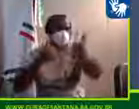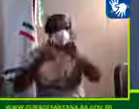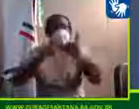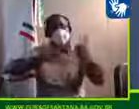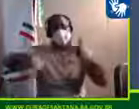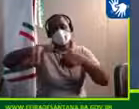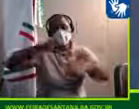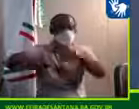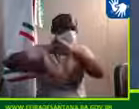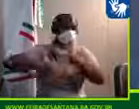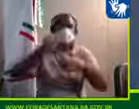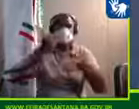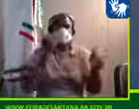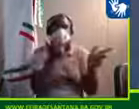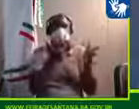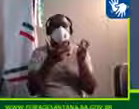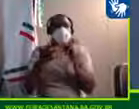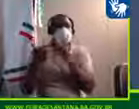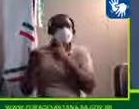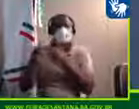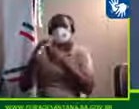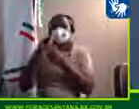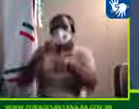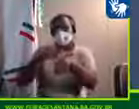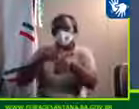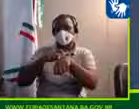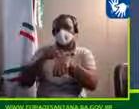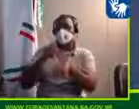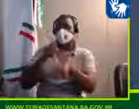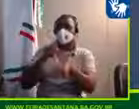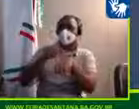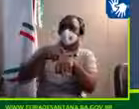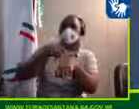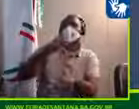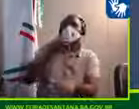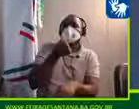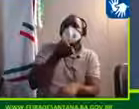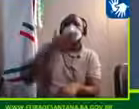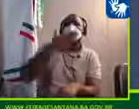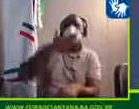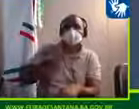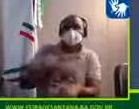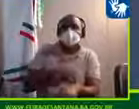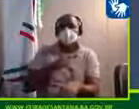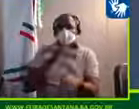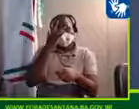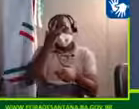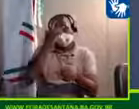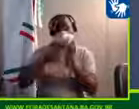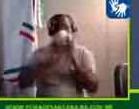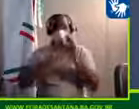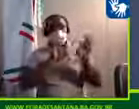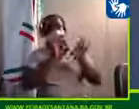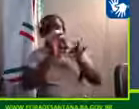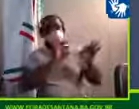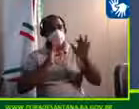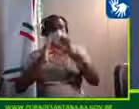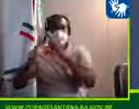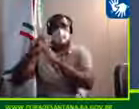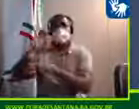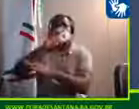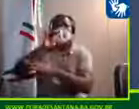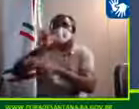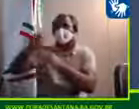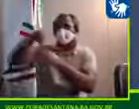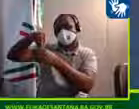Mas eu vejo, de modo geral, a partir das 18 horas, eu acho que as pessoas se recolheram mais cedo. De qualquer forma, nós temos que avaliar